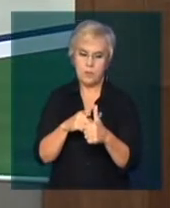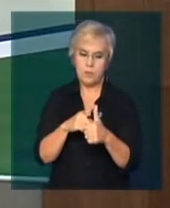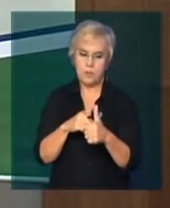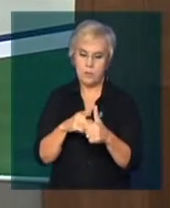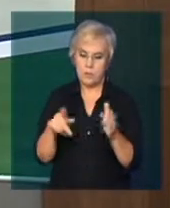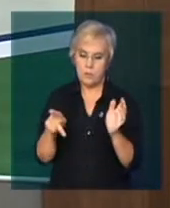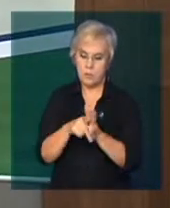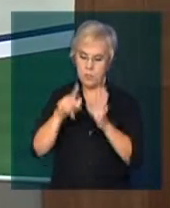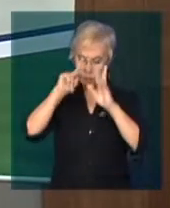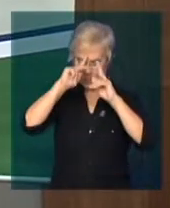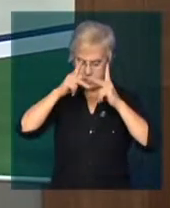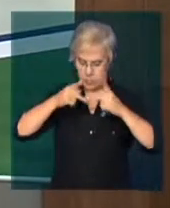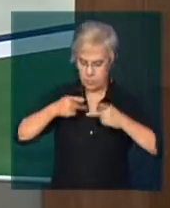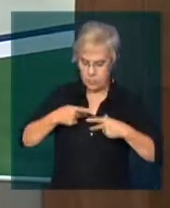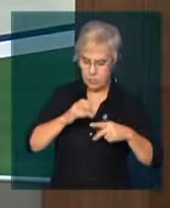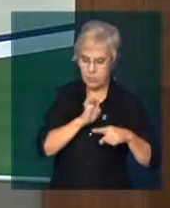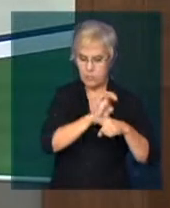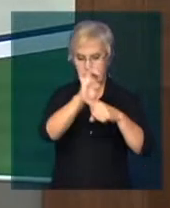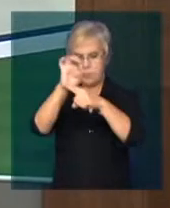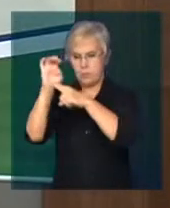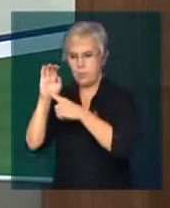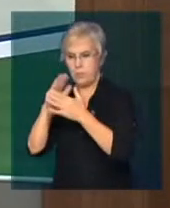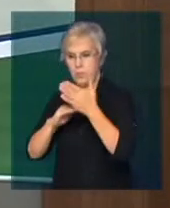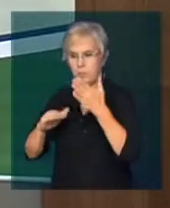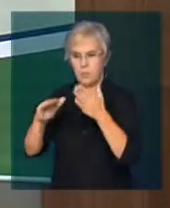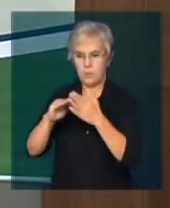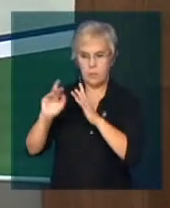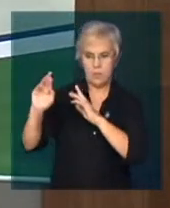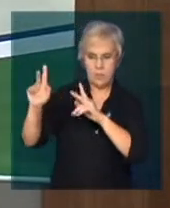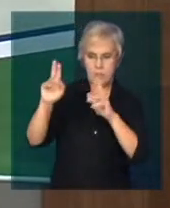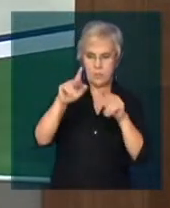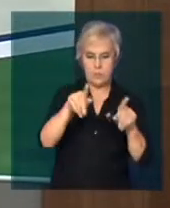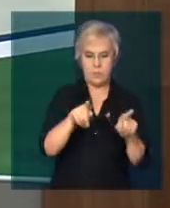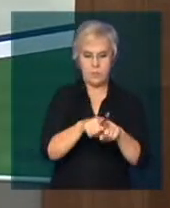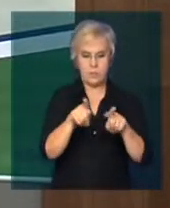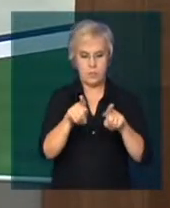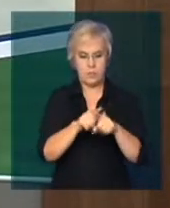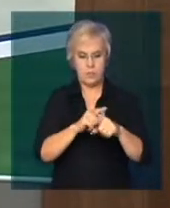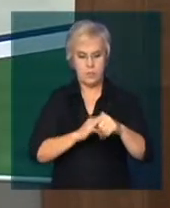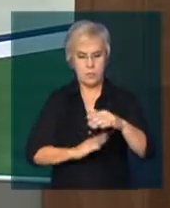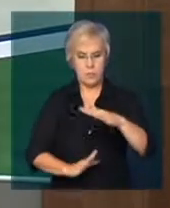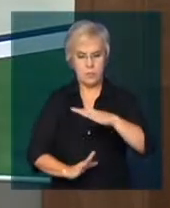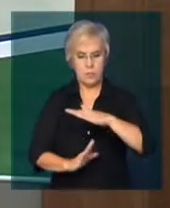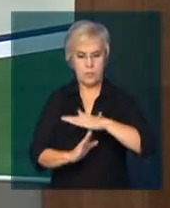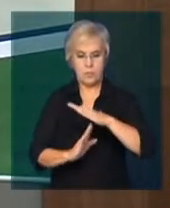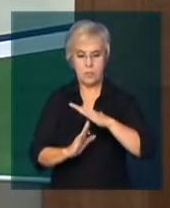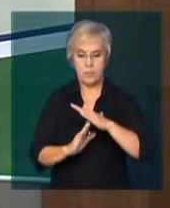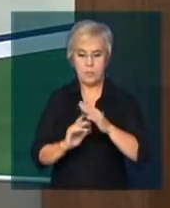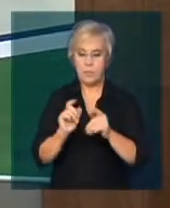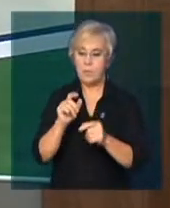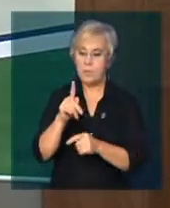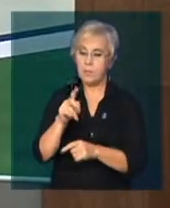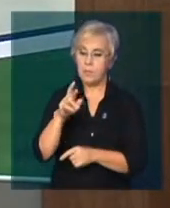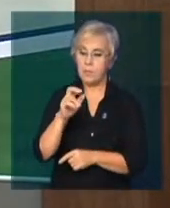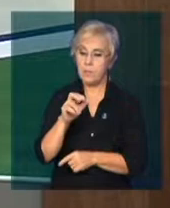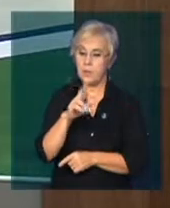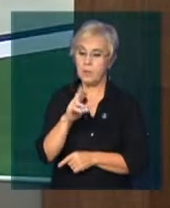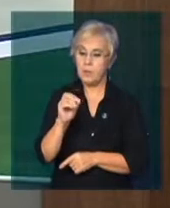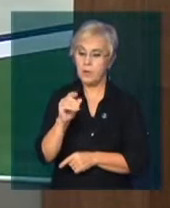autonomia de cada ente federado. Delimita também as prerrogativas,